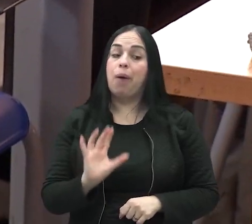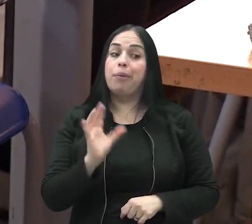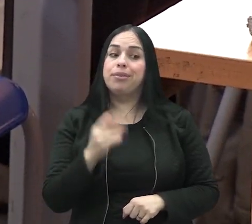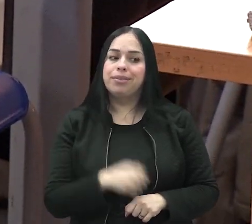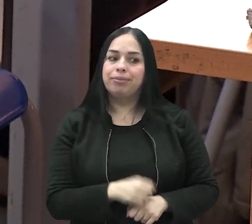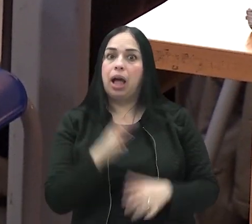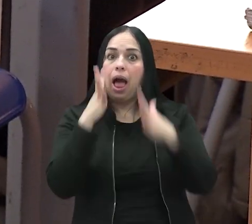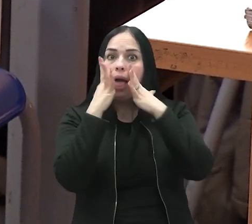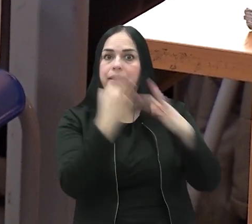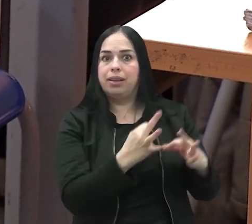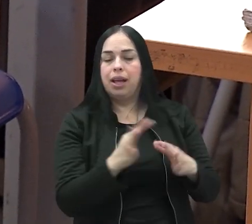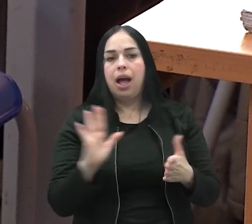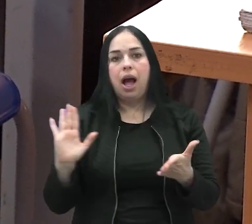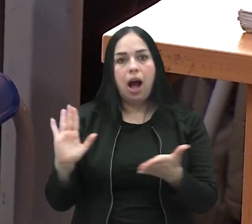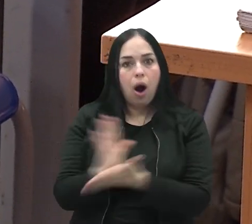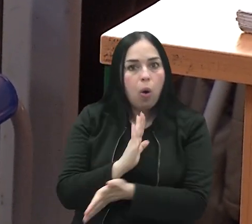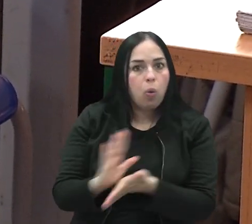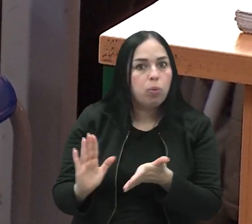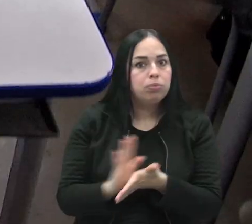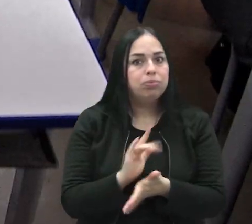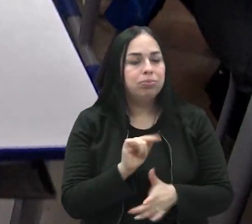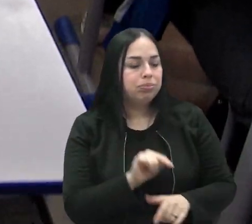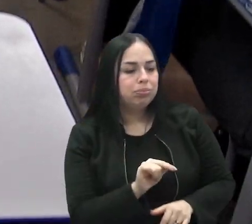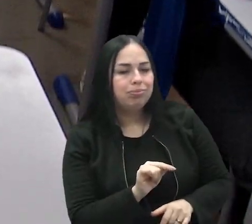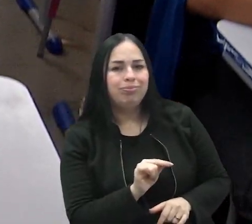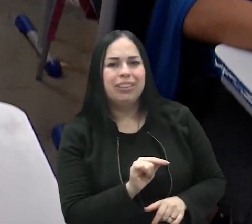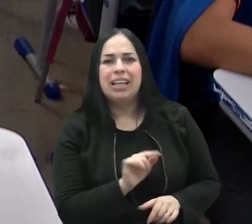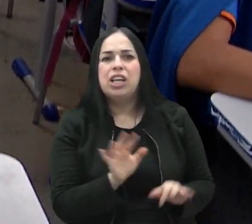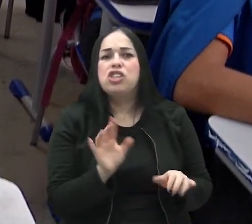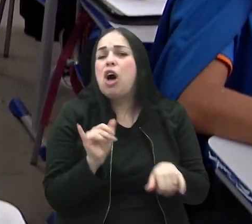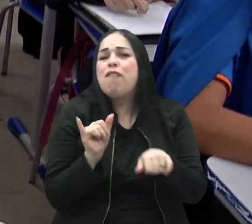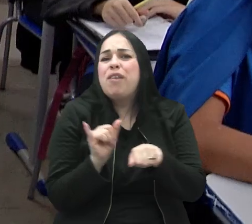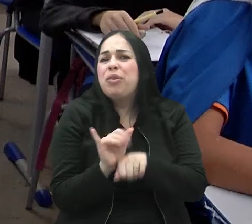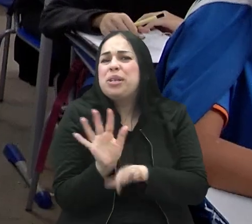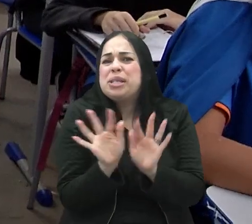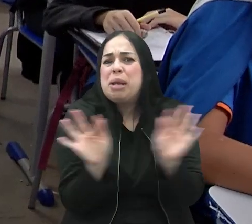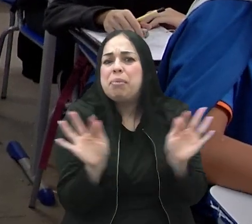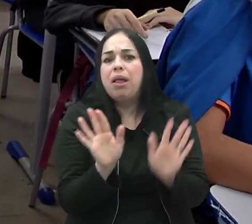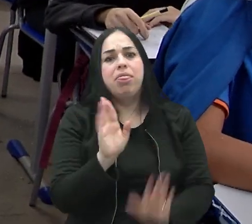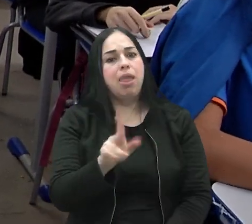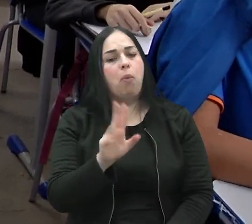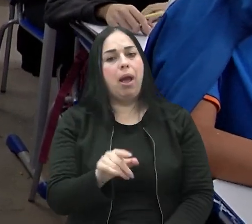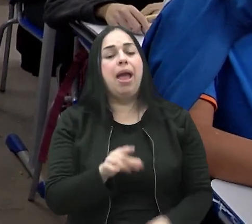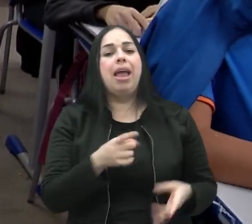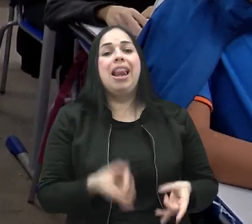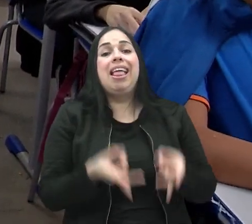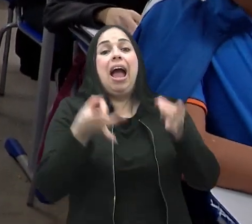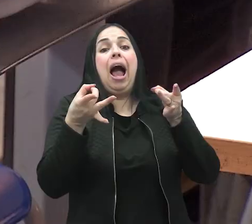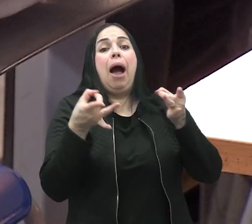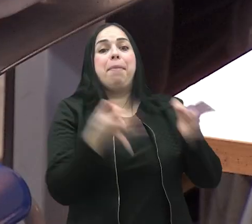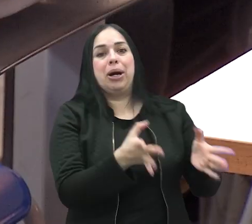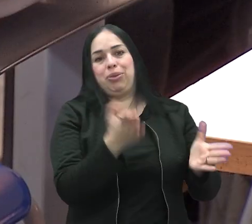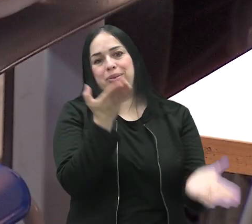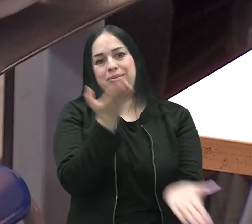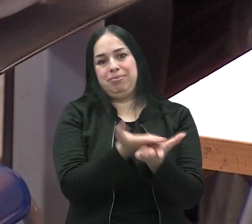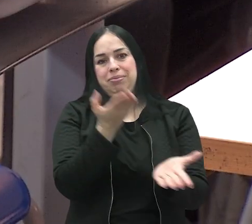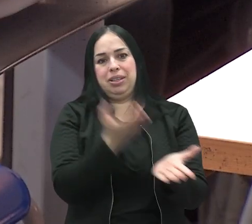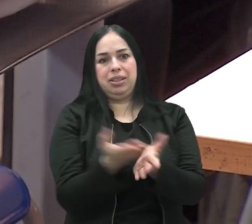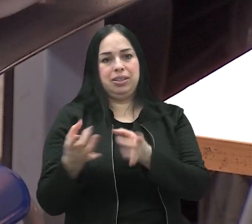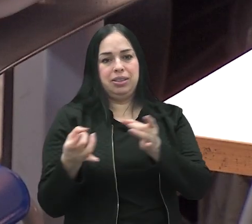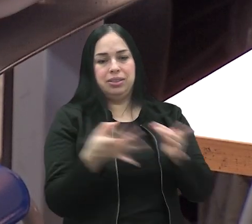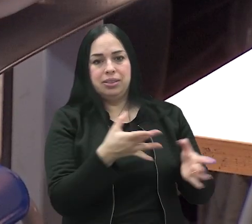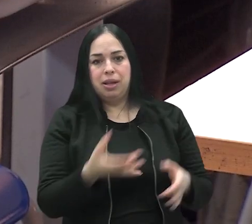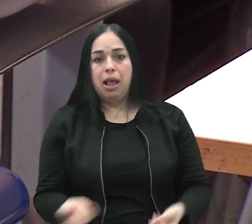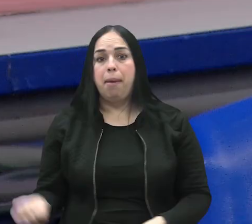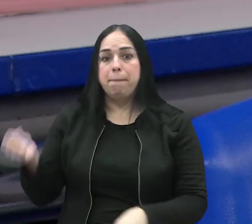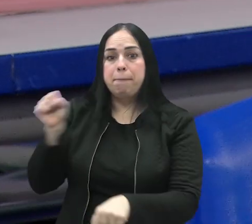aula pode ser um sinal de alerta. É que, às vezes, não se trata de uma simples falta, mas do abandono